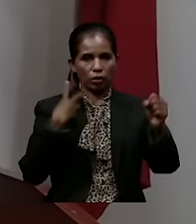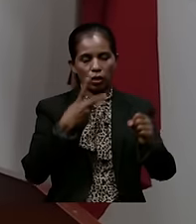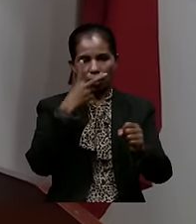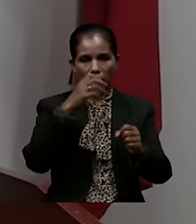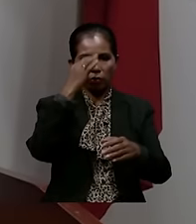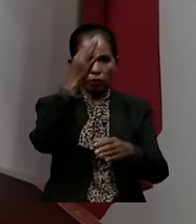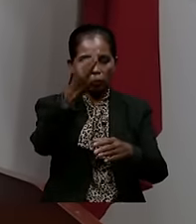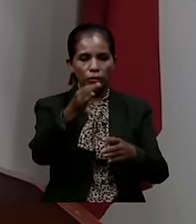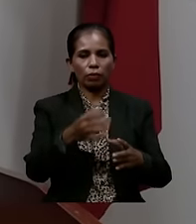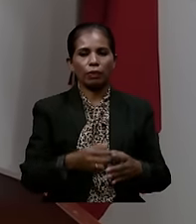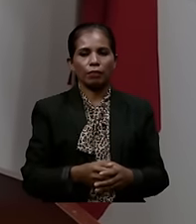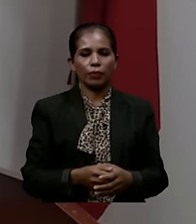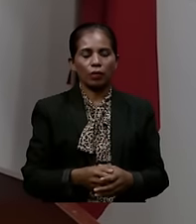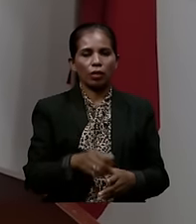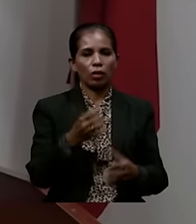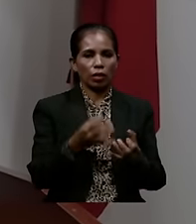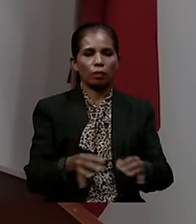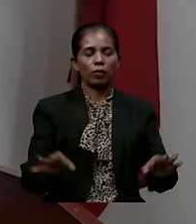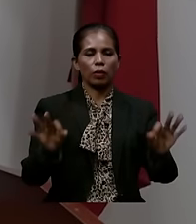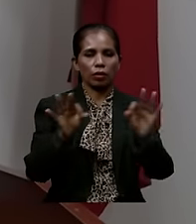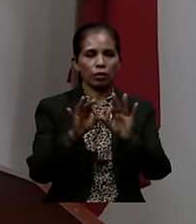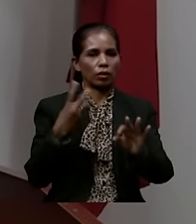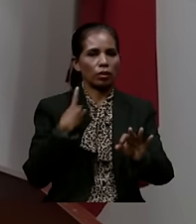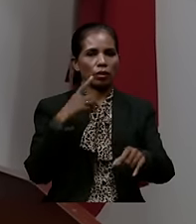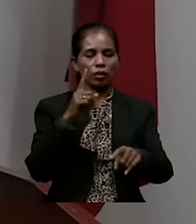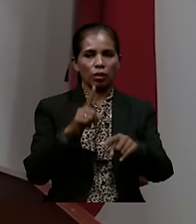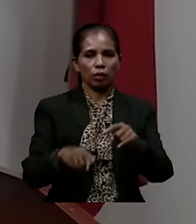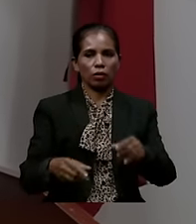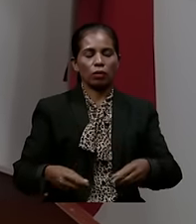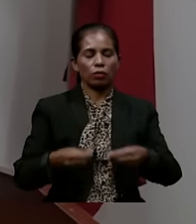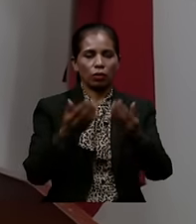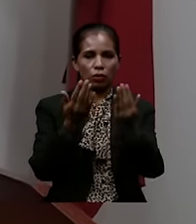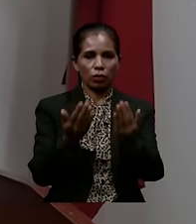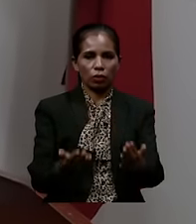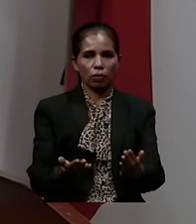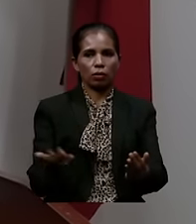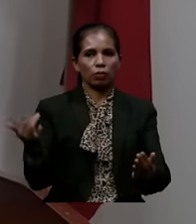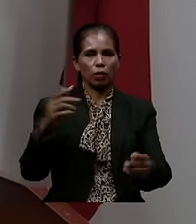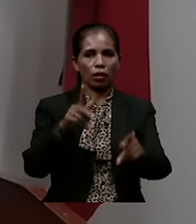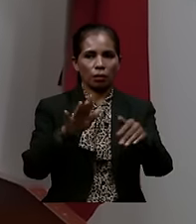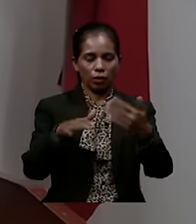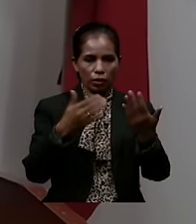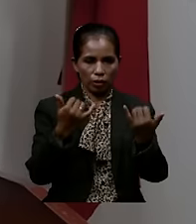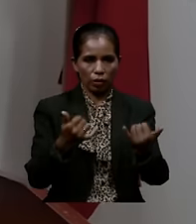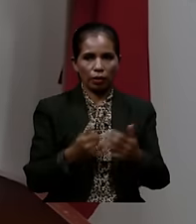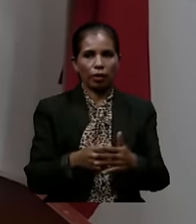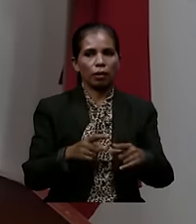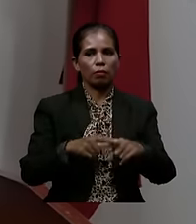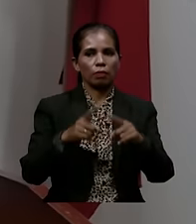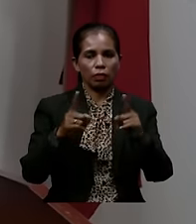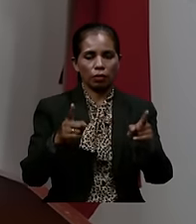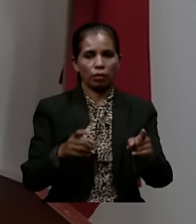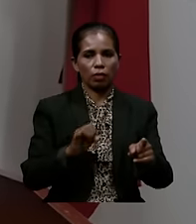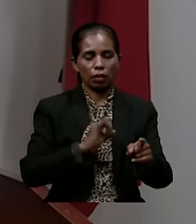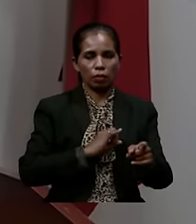hoje, importante maca e talabele foto da antamba e a povo da né. Mas vê,